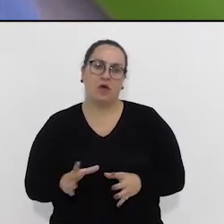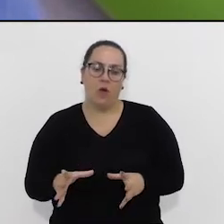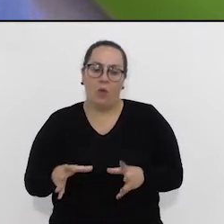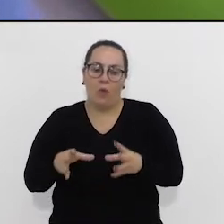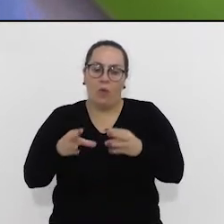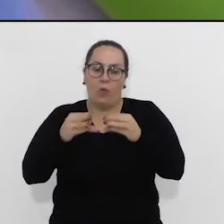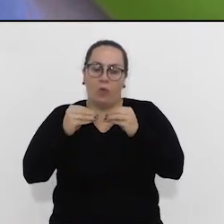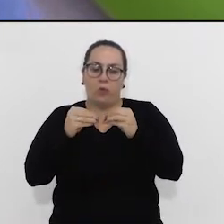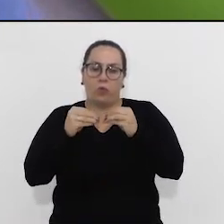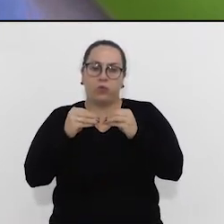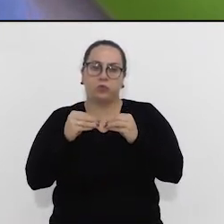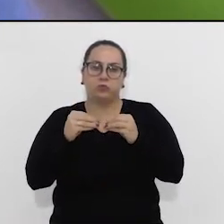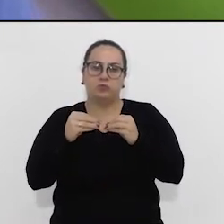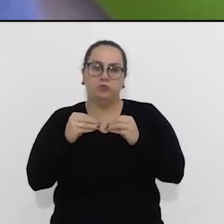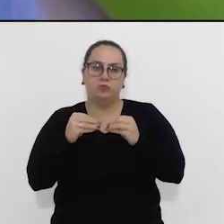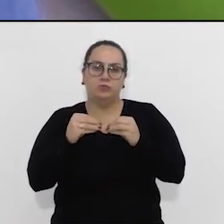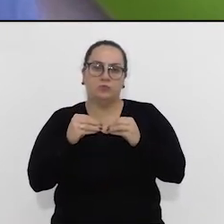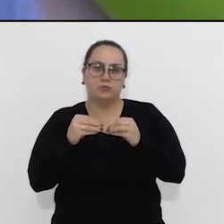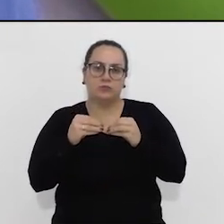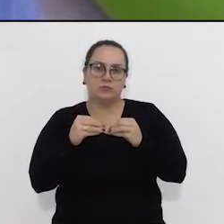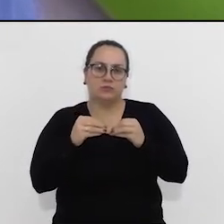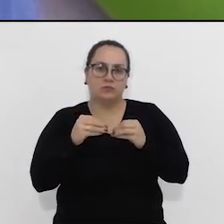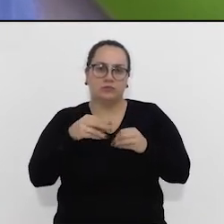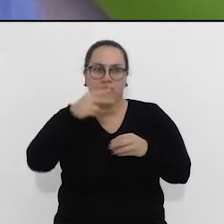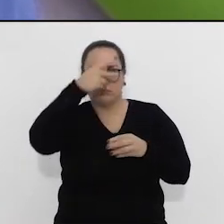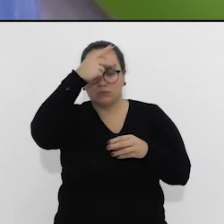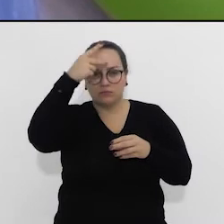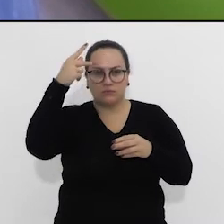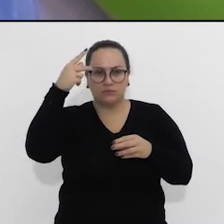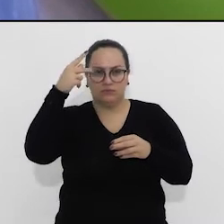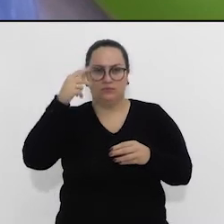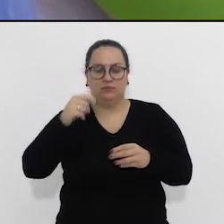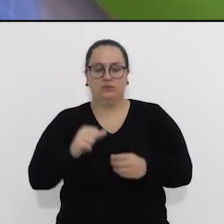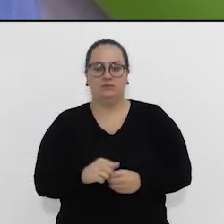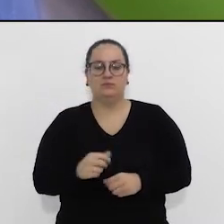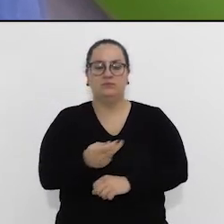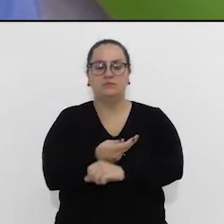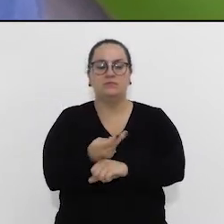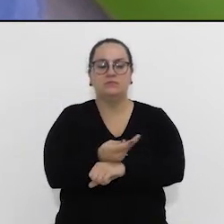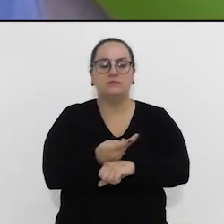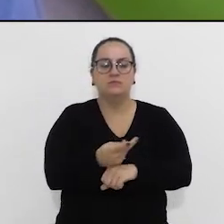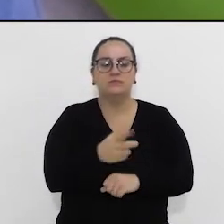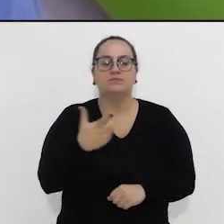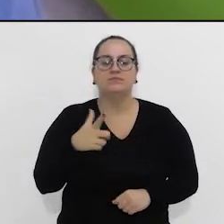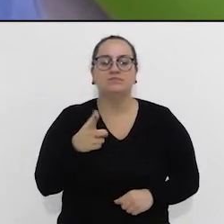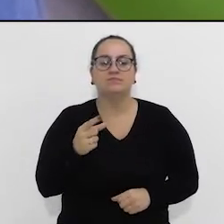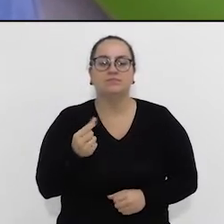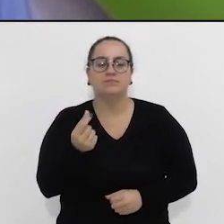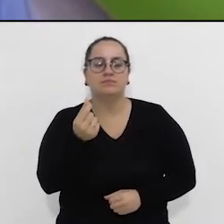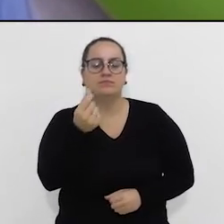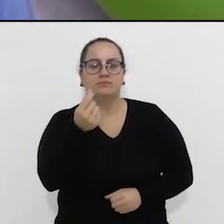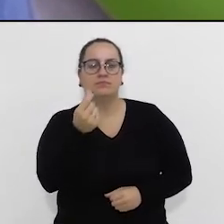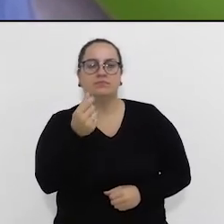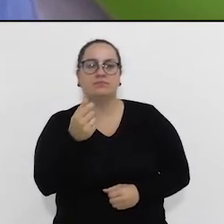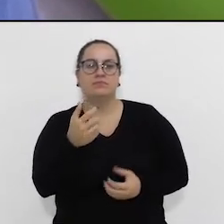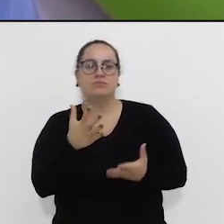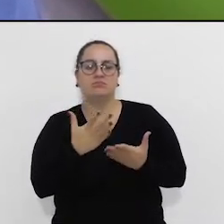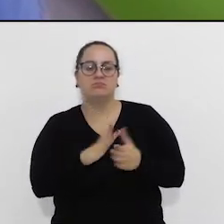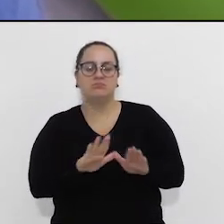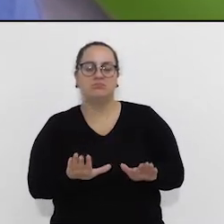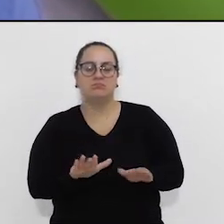enxugamento da máquina administrativa procurar procurar não ter os gastos desnecessários